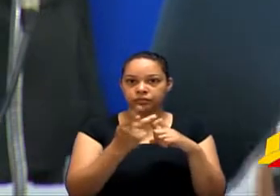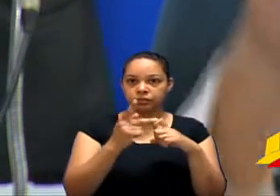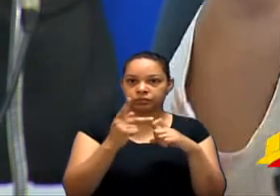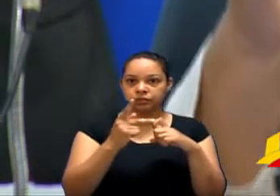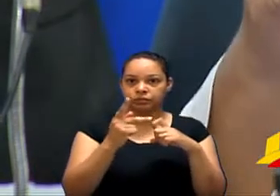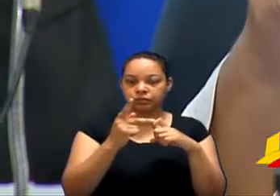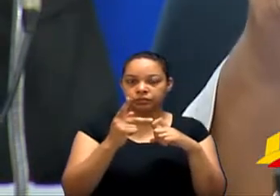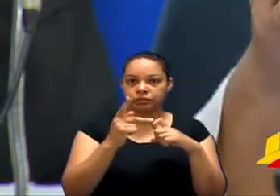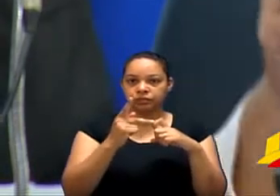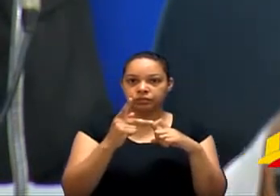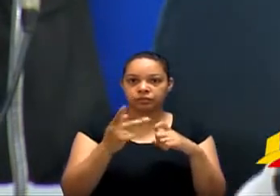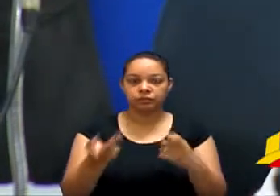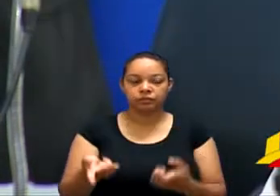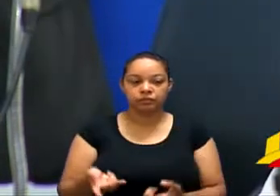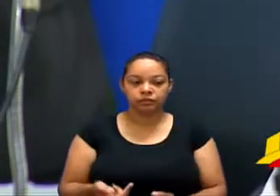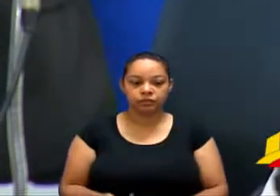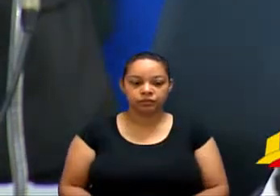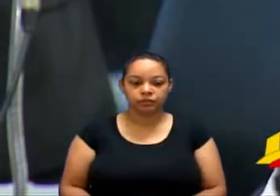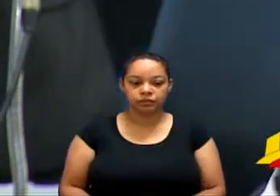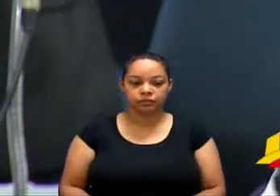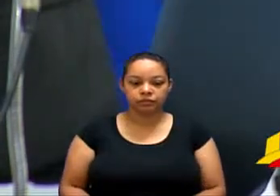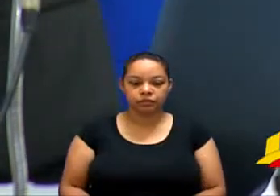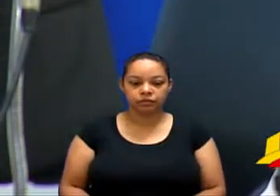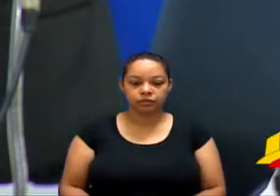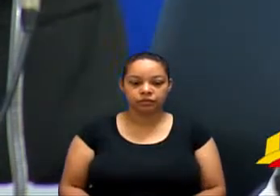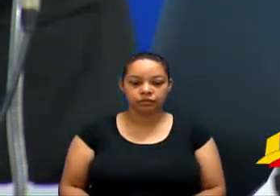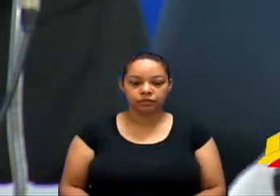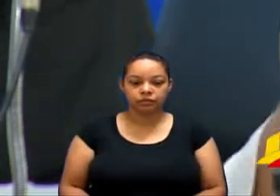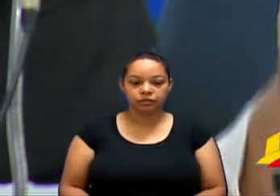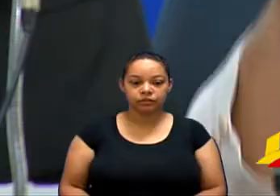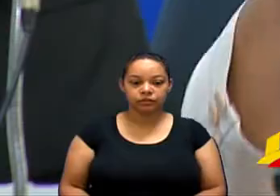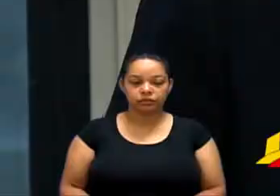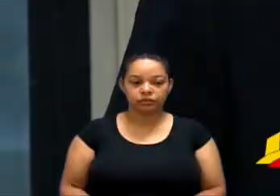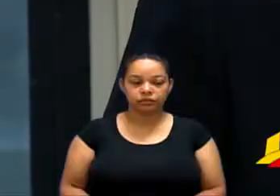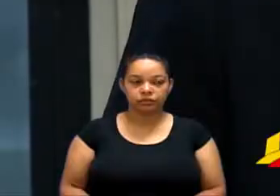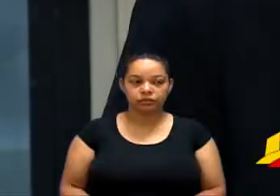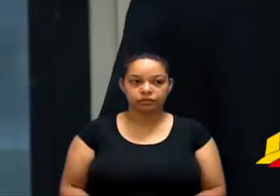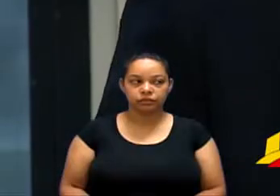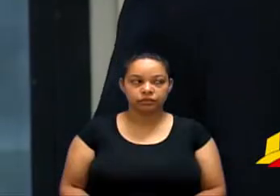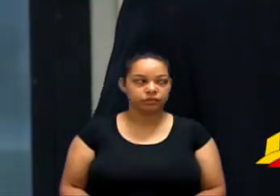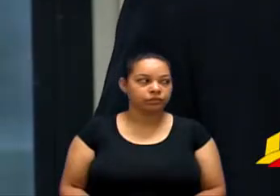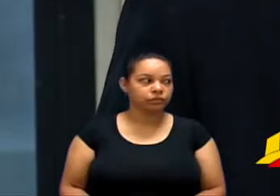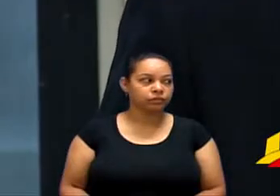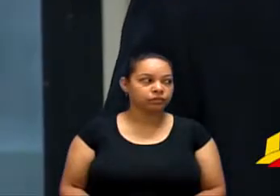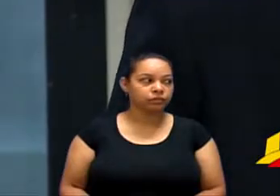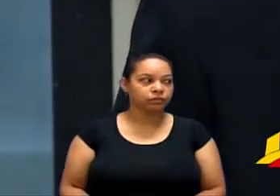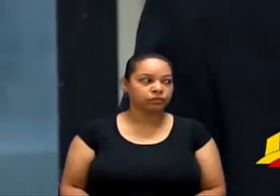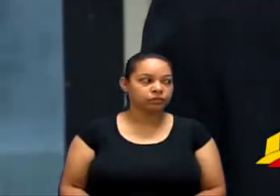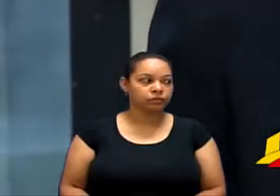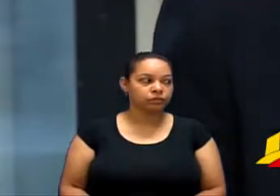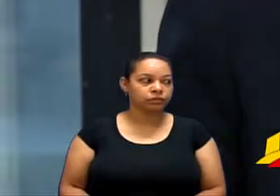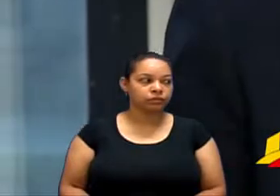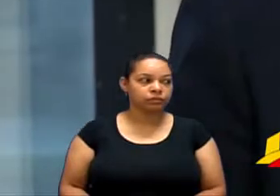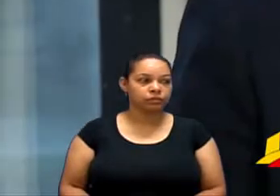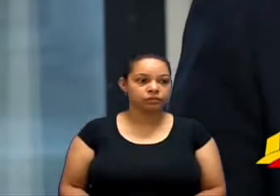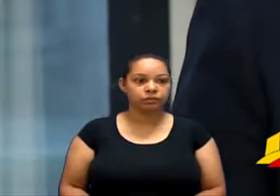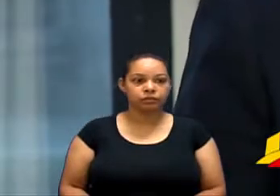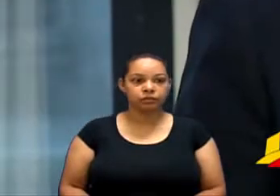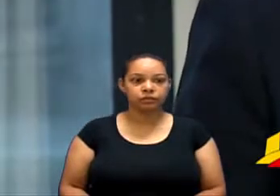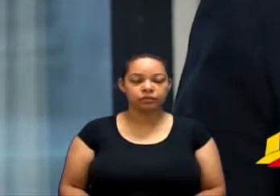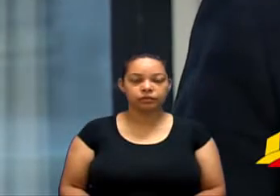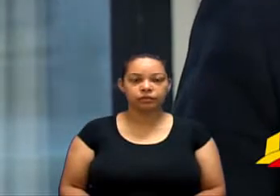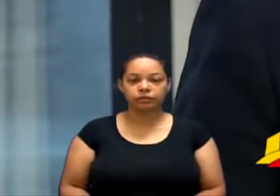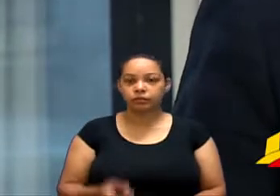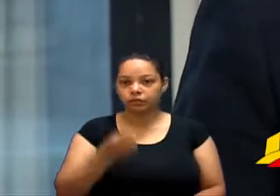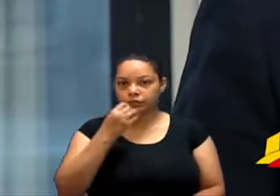agradeço aí a oportunidade que o senhor tá me dando essa exceção de poder fazer verbalmente mas é bastante